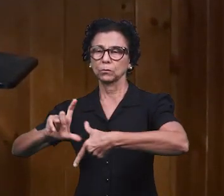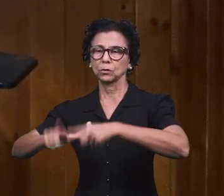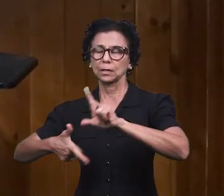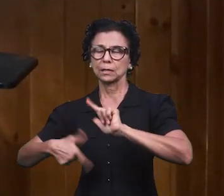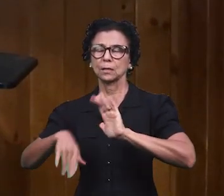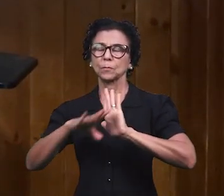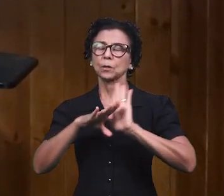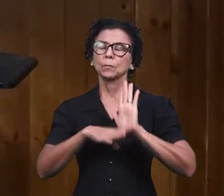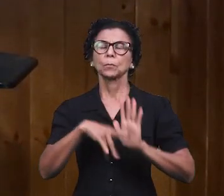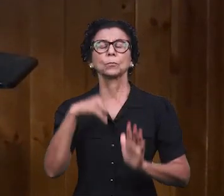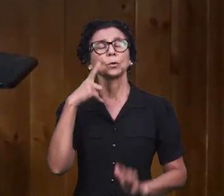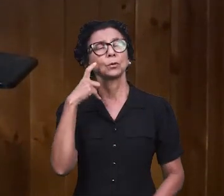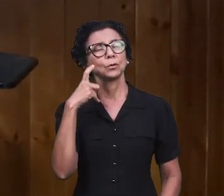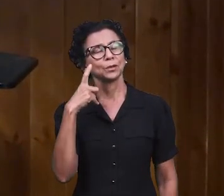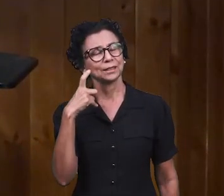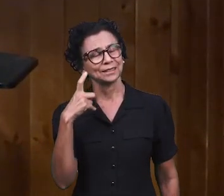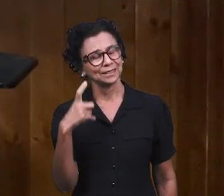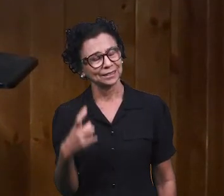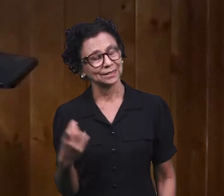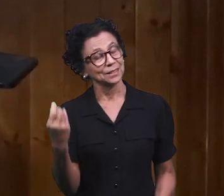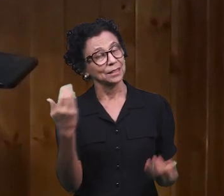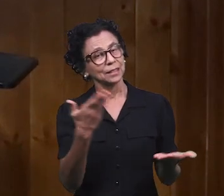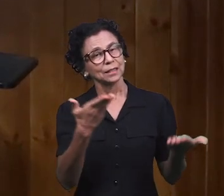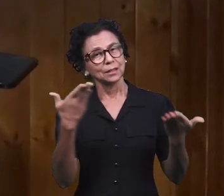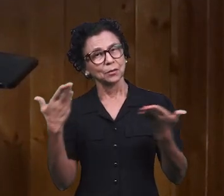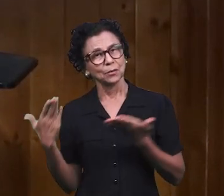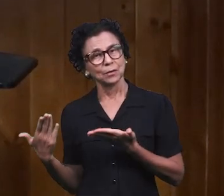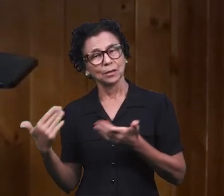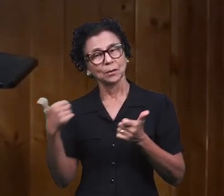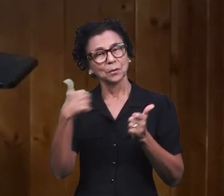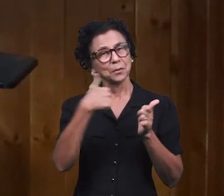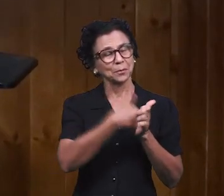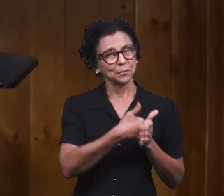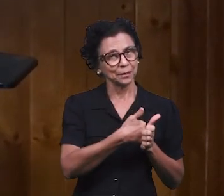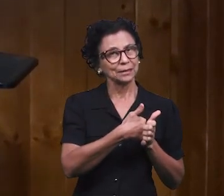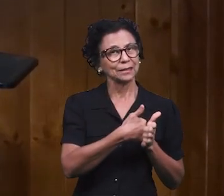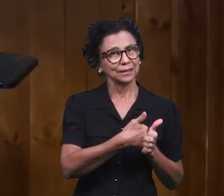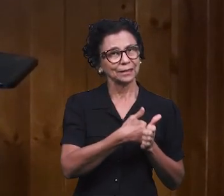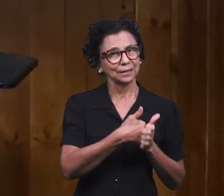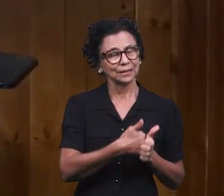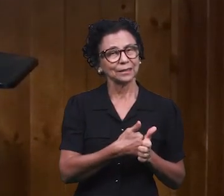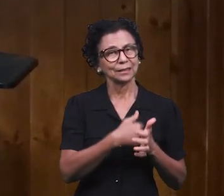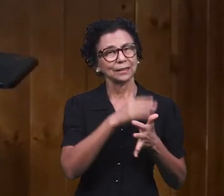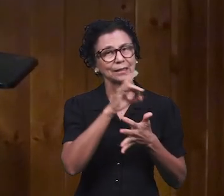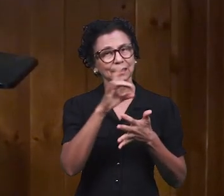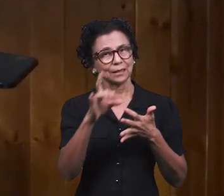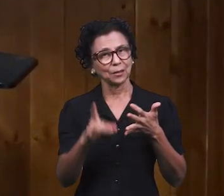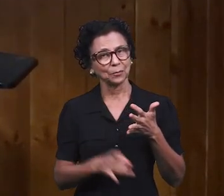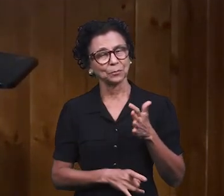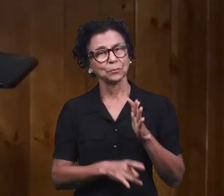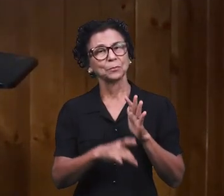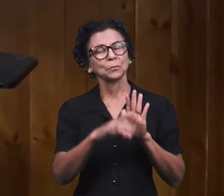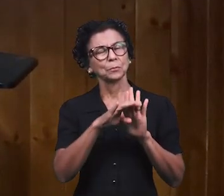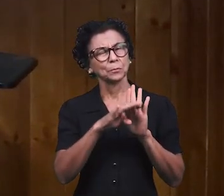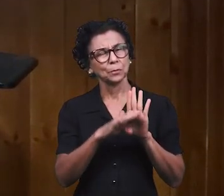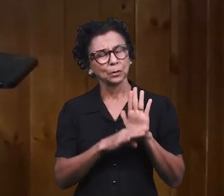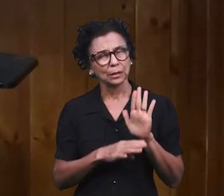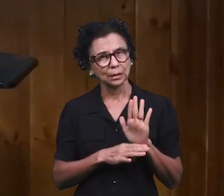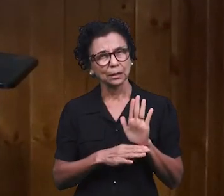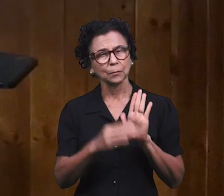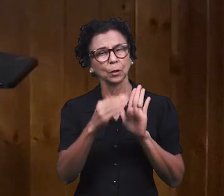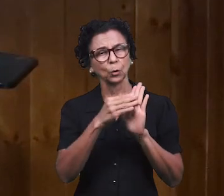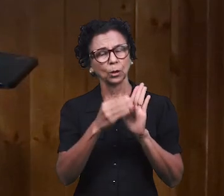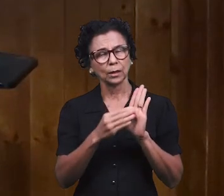muito interessante e eu convido a todos para nos acompanharem em cada programa desse. Nós apresentaremos as